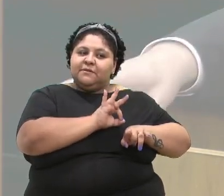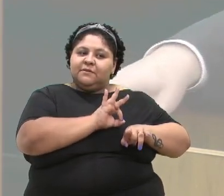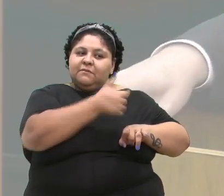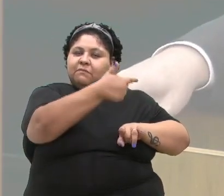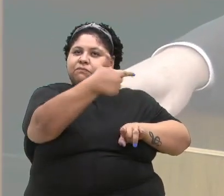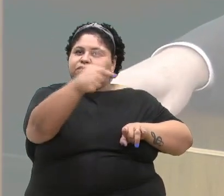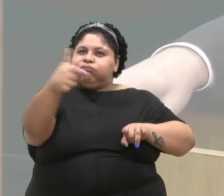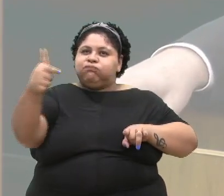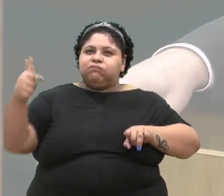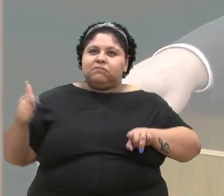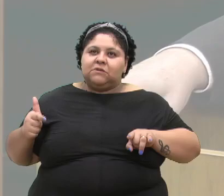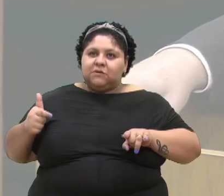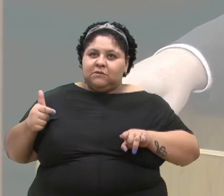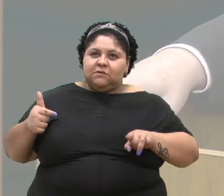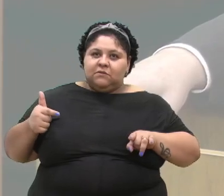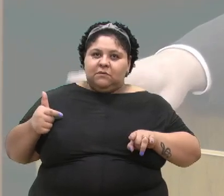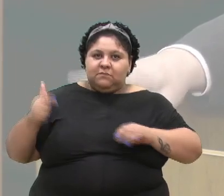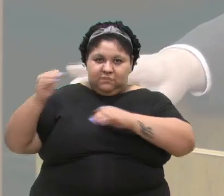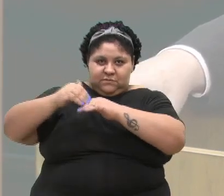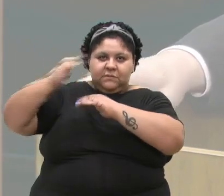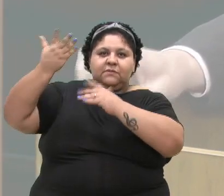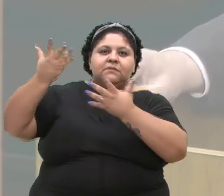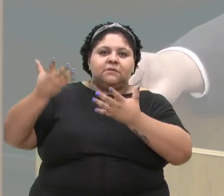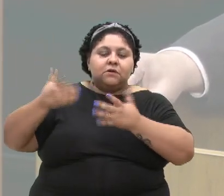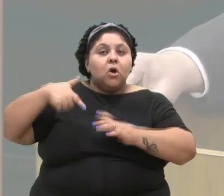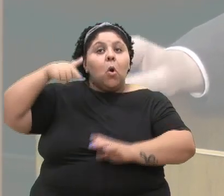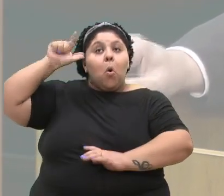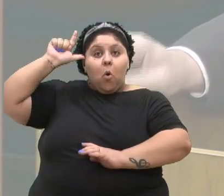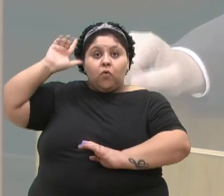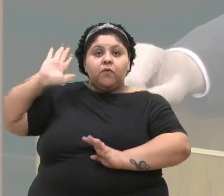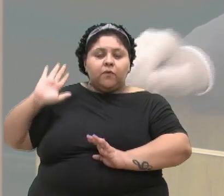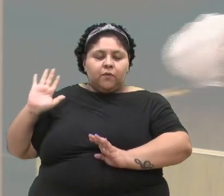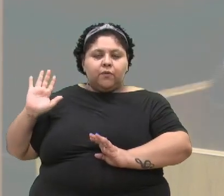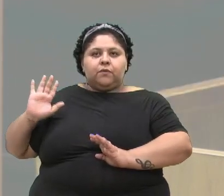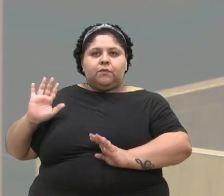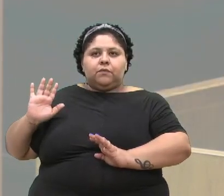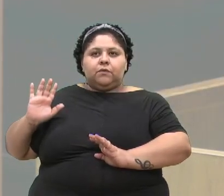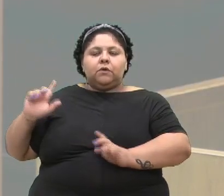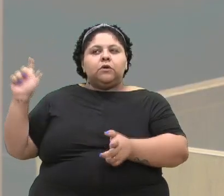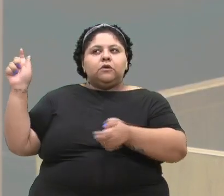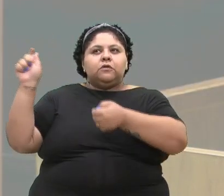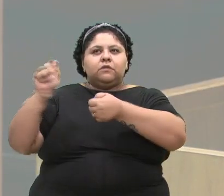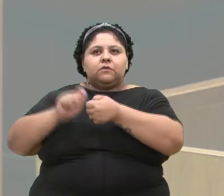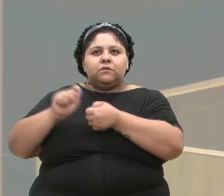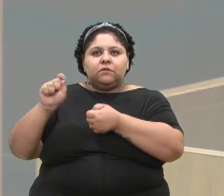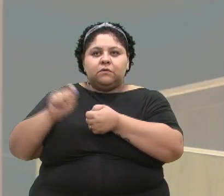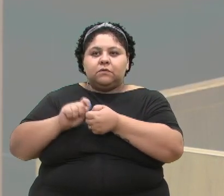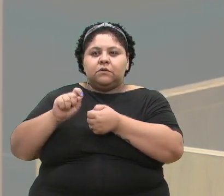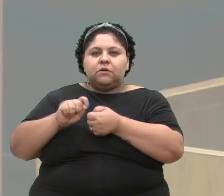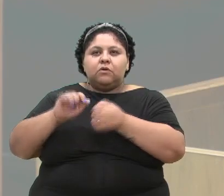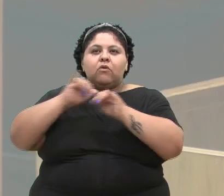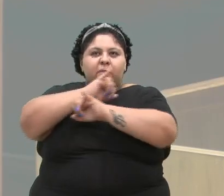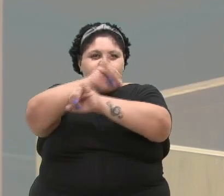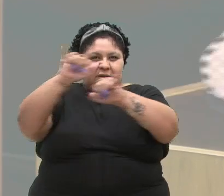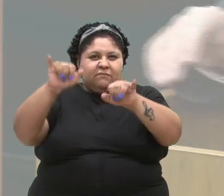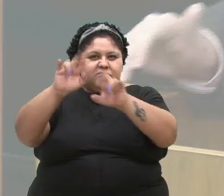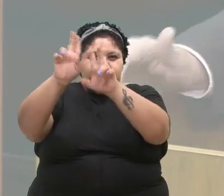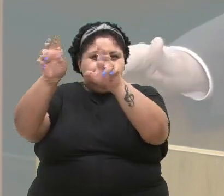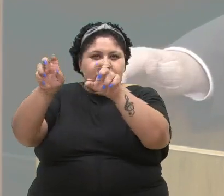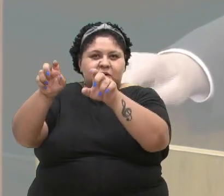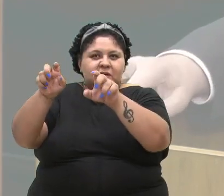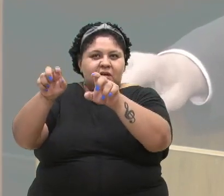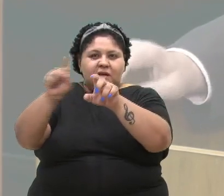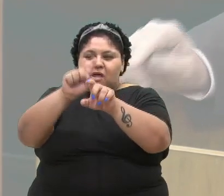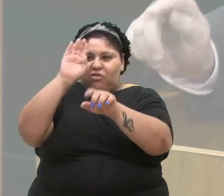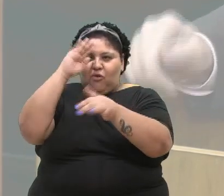outras penduricalhos mais. Ontem mesmo eu fiz um pronunciamento sobre isso, e eu não